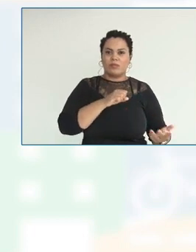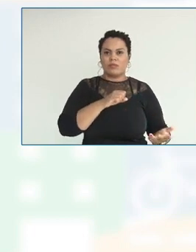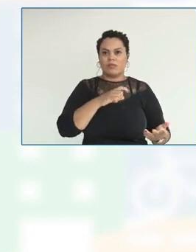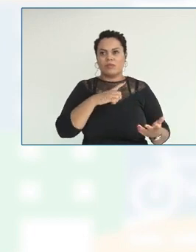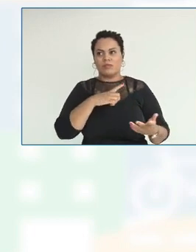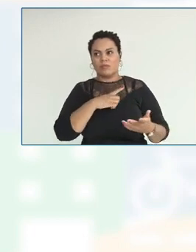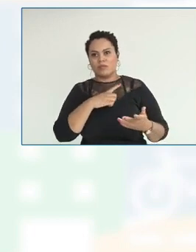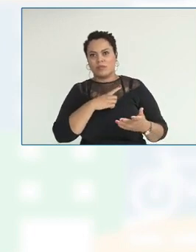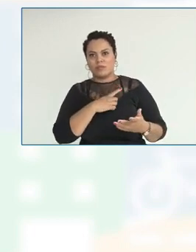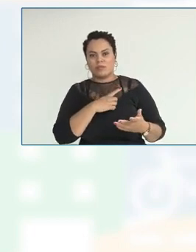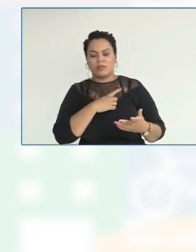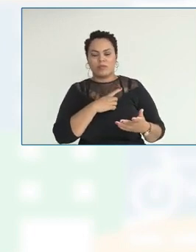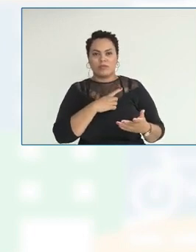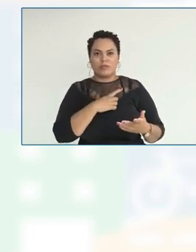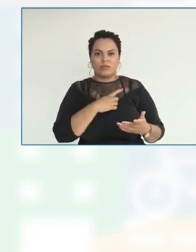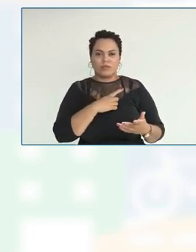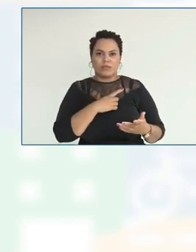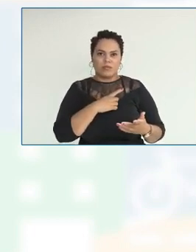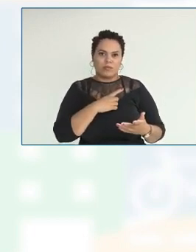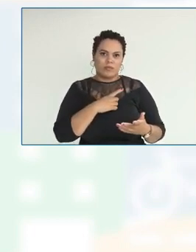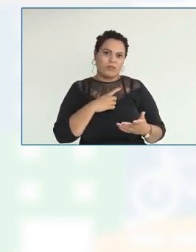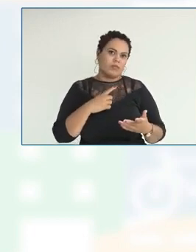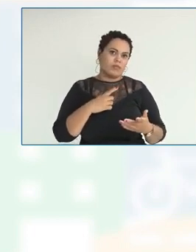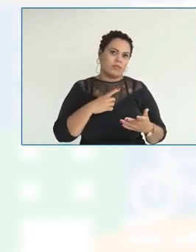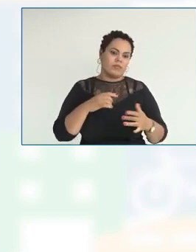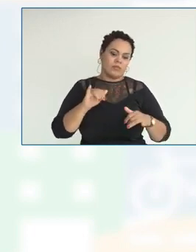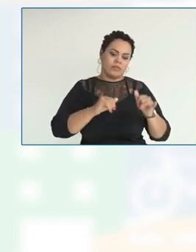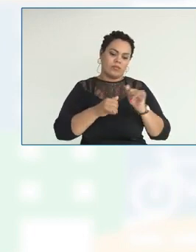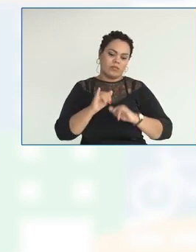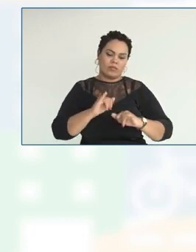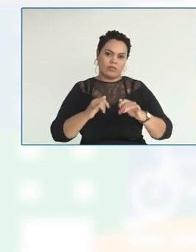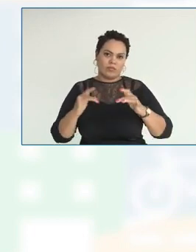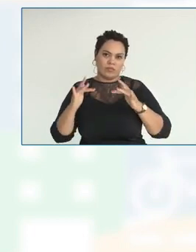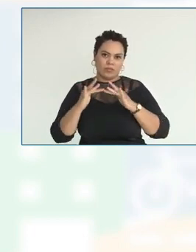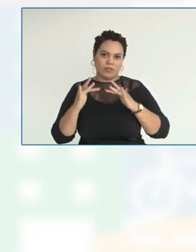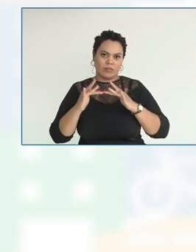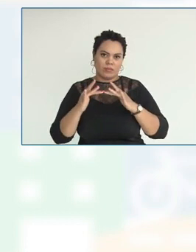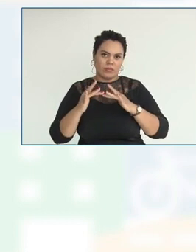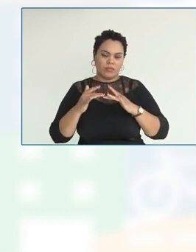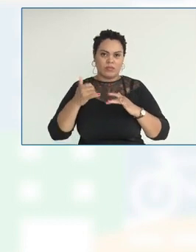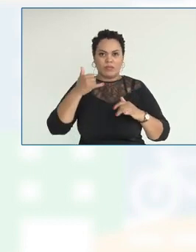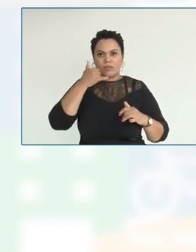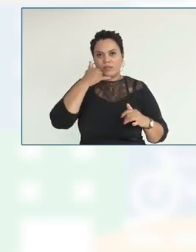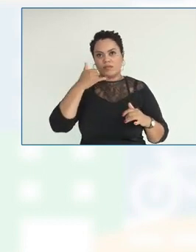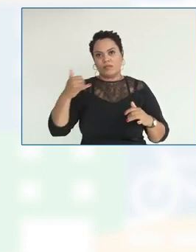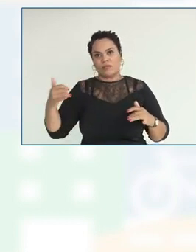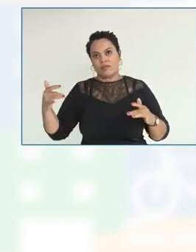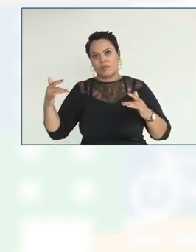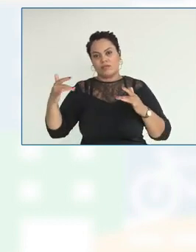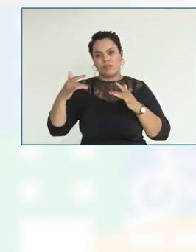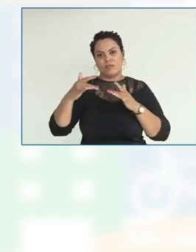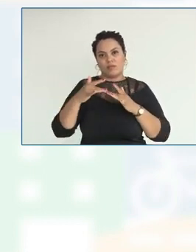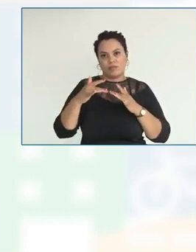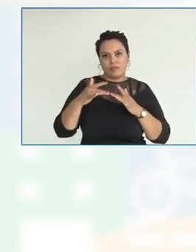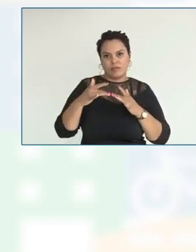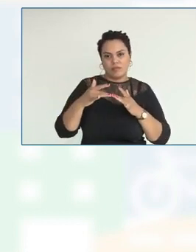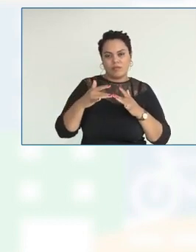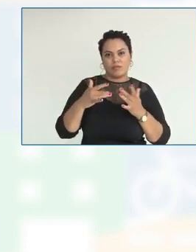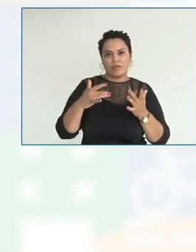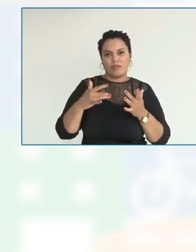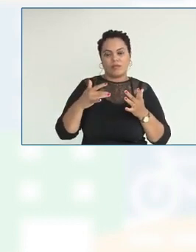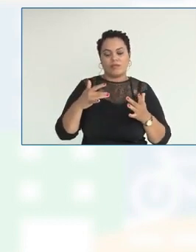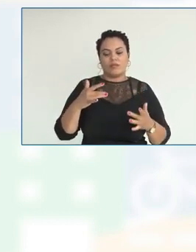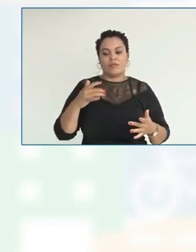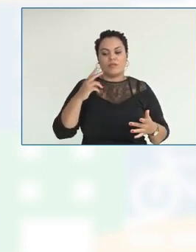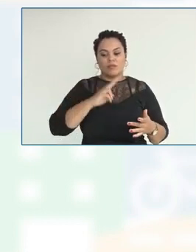químicas. O CCI faz esse atendimento telefônico à população, a partir do telefone 0800 e